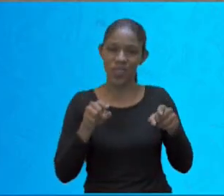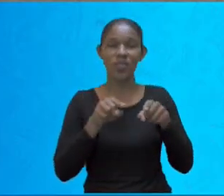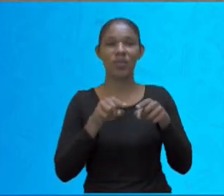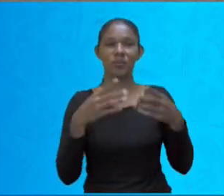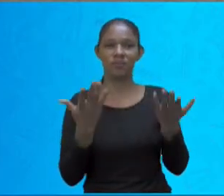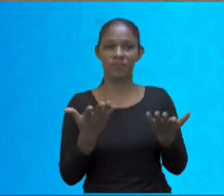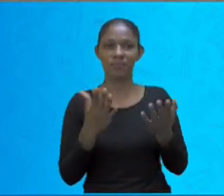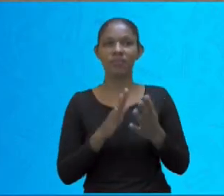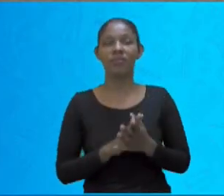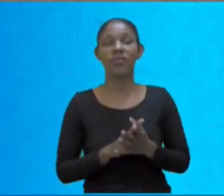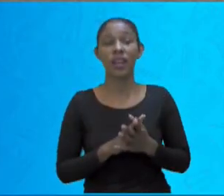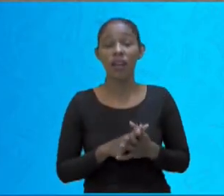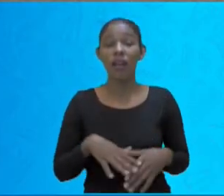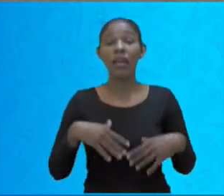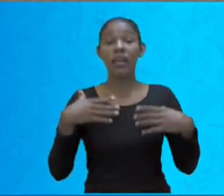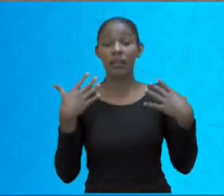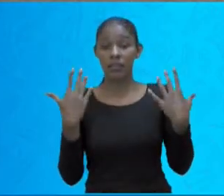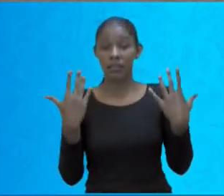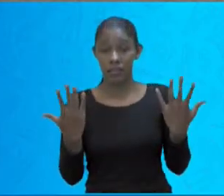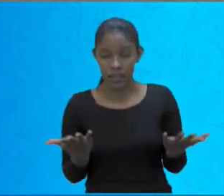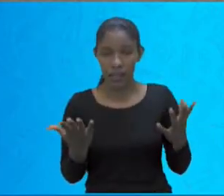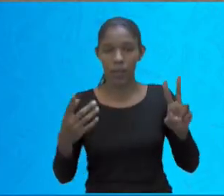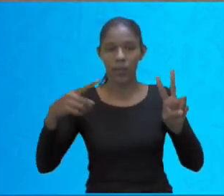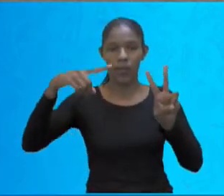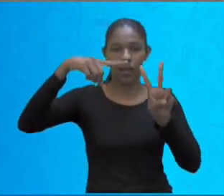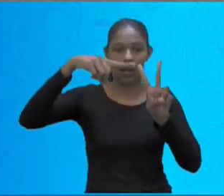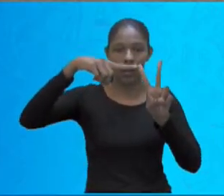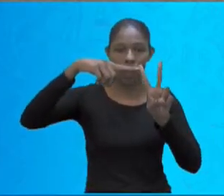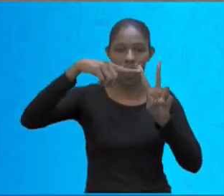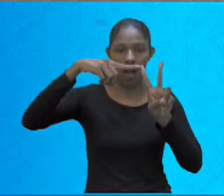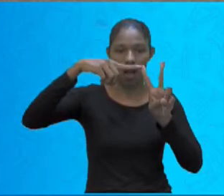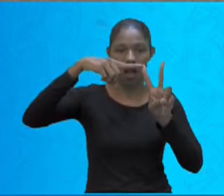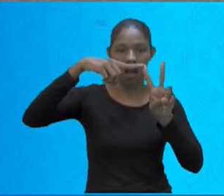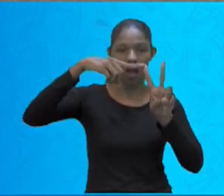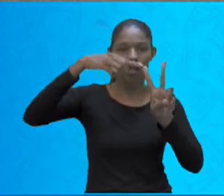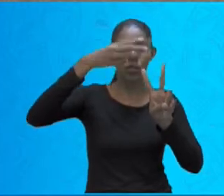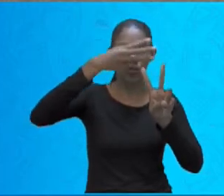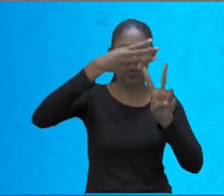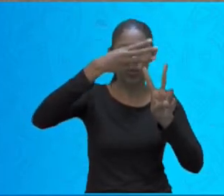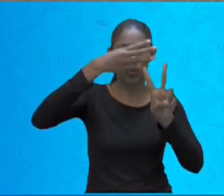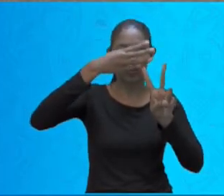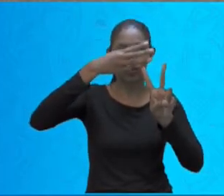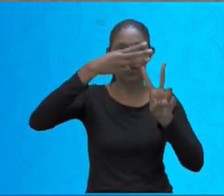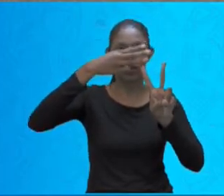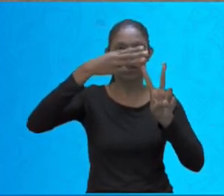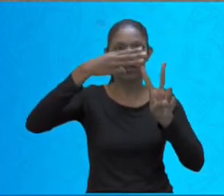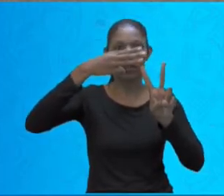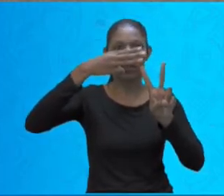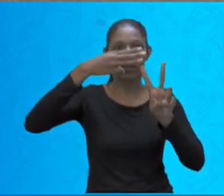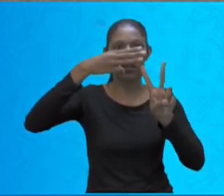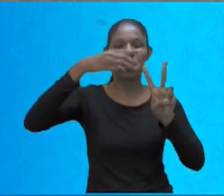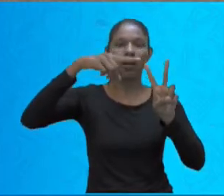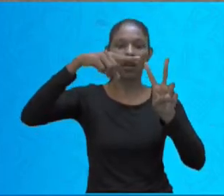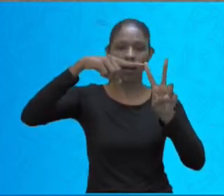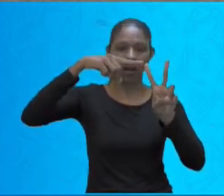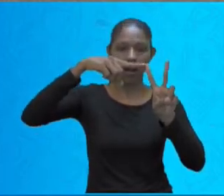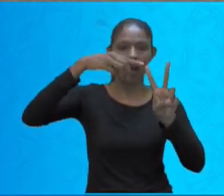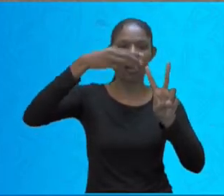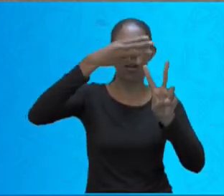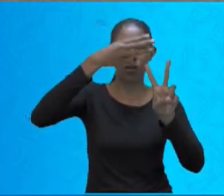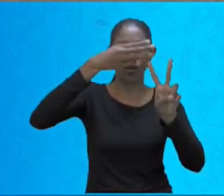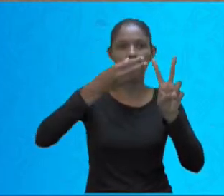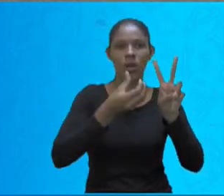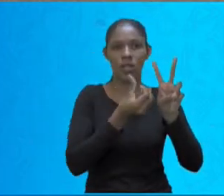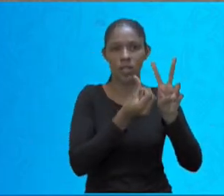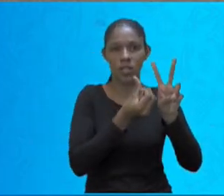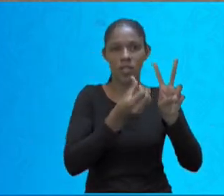raiz cúbica de 4 é 64. A raiz cúbica, 4 elevado ao cubo é 64. E